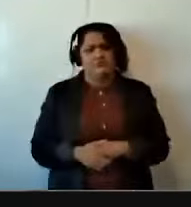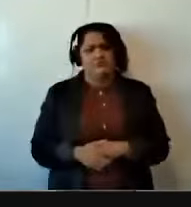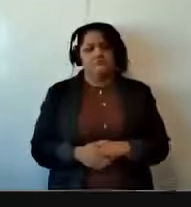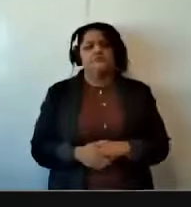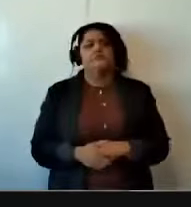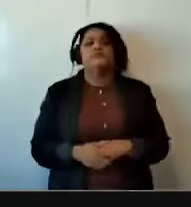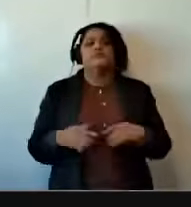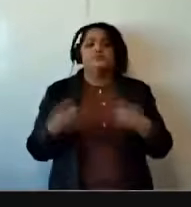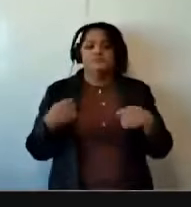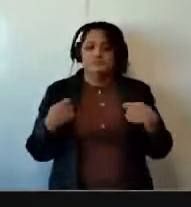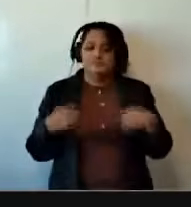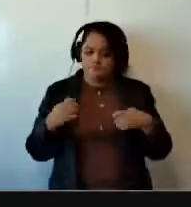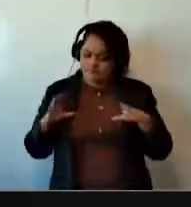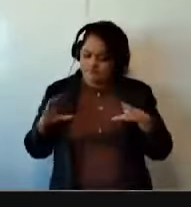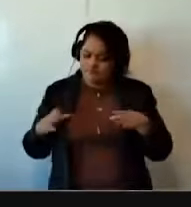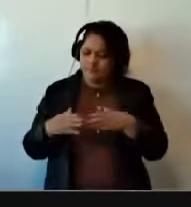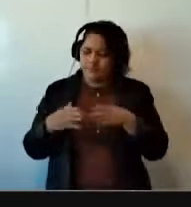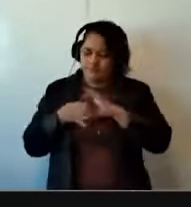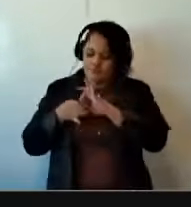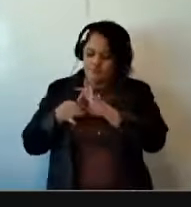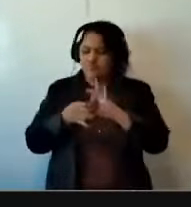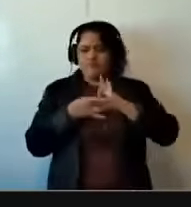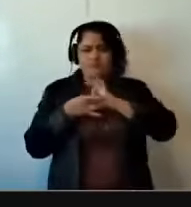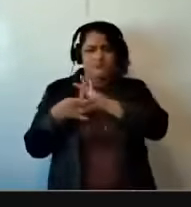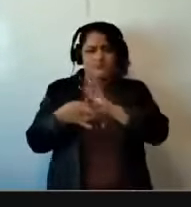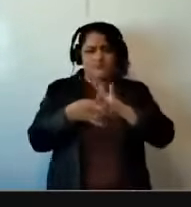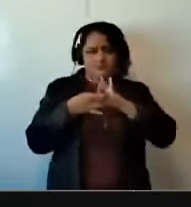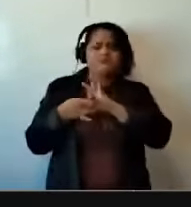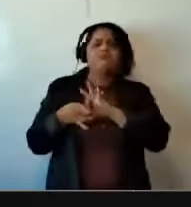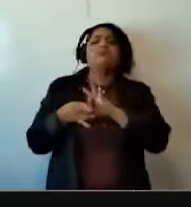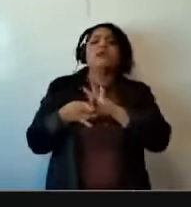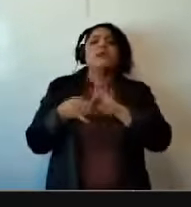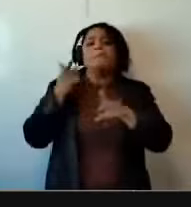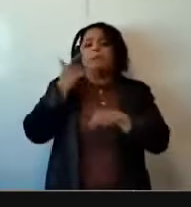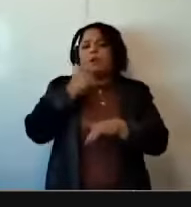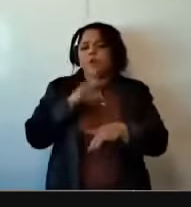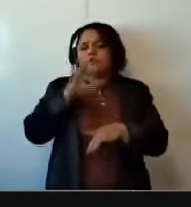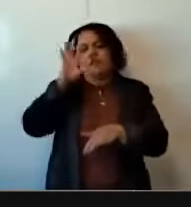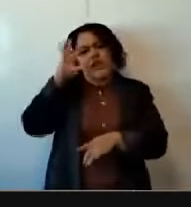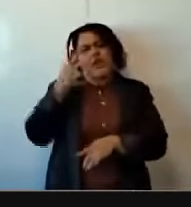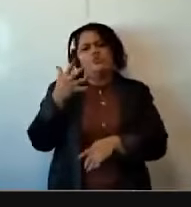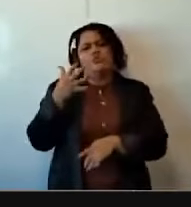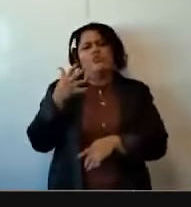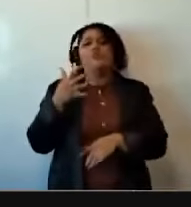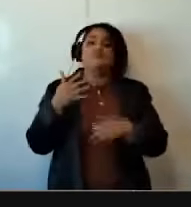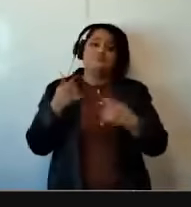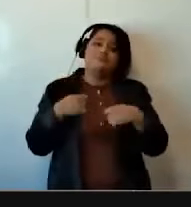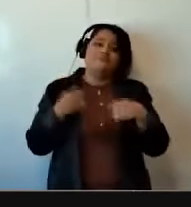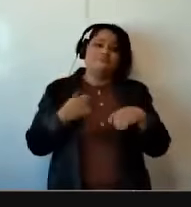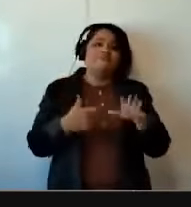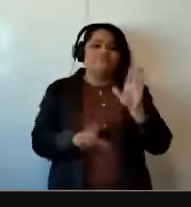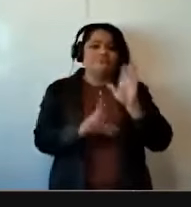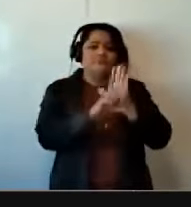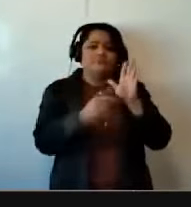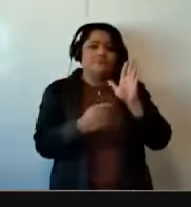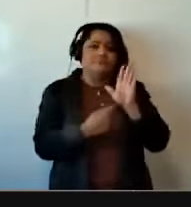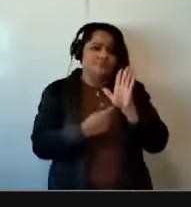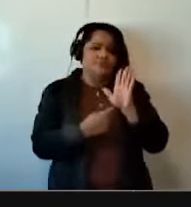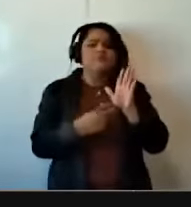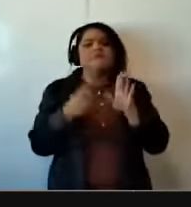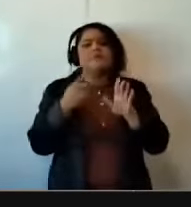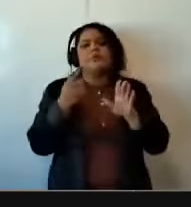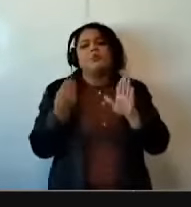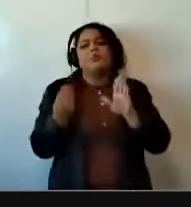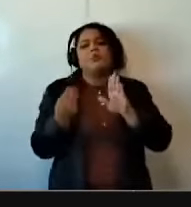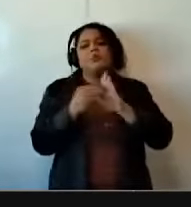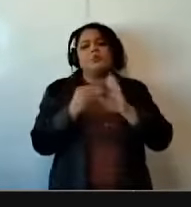força-tarefa e que para essa força-tarefa funcionar é preciso sim ter essa lei. porque ela vai dar no Código de